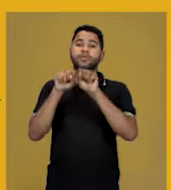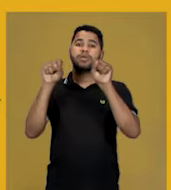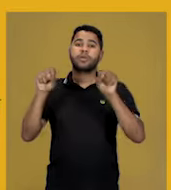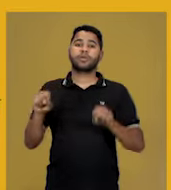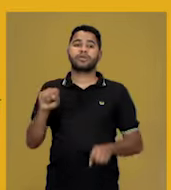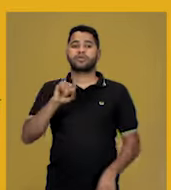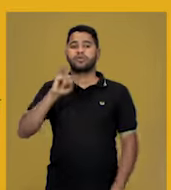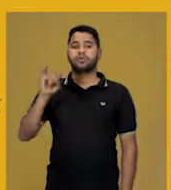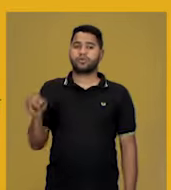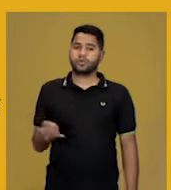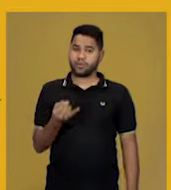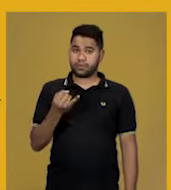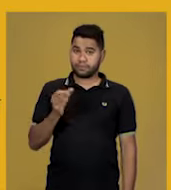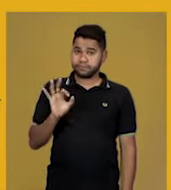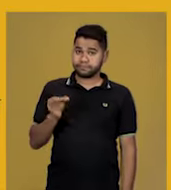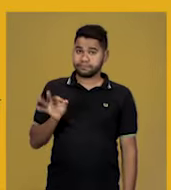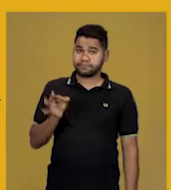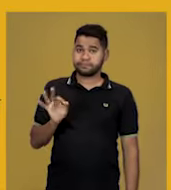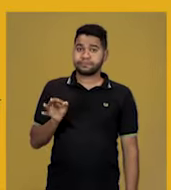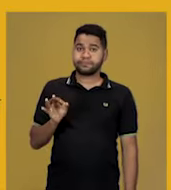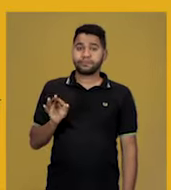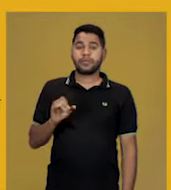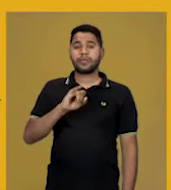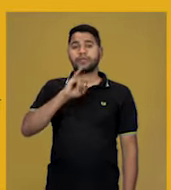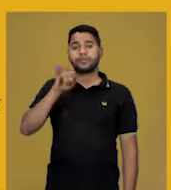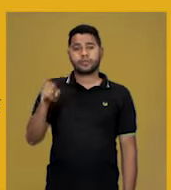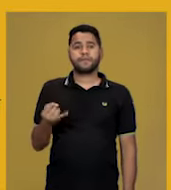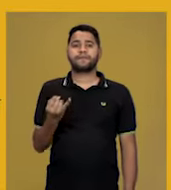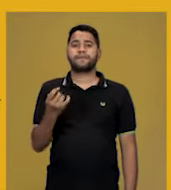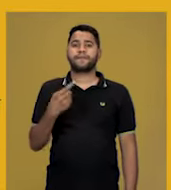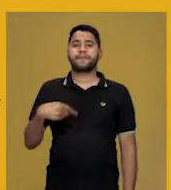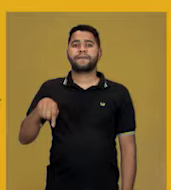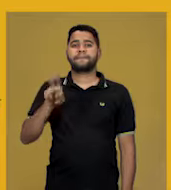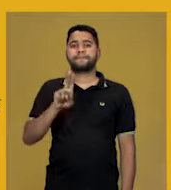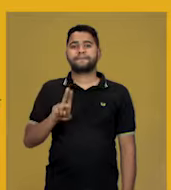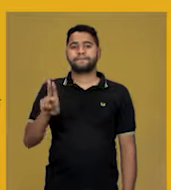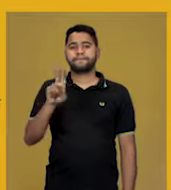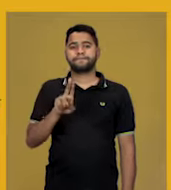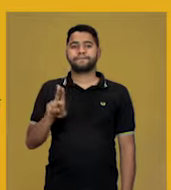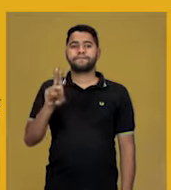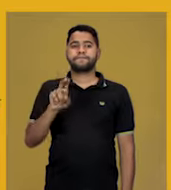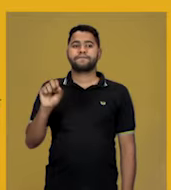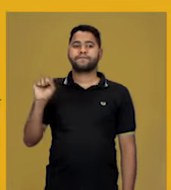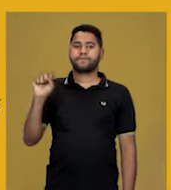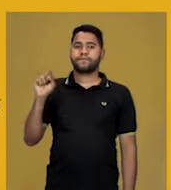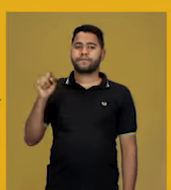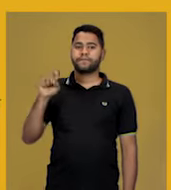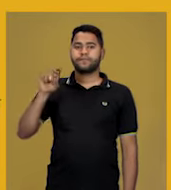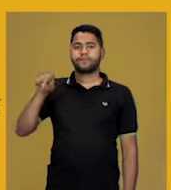joule, certo? Então, como isso é joule, nós vamos usar